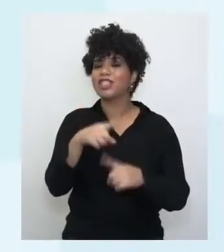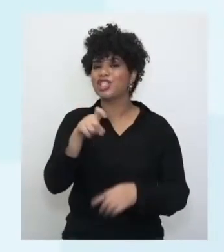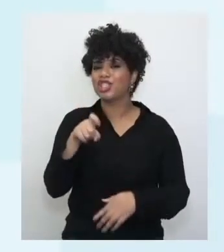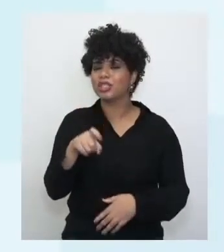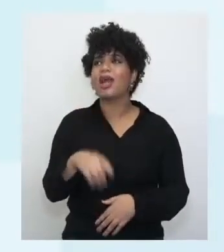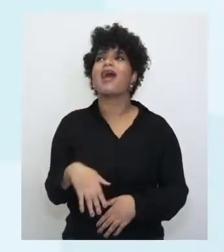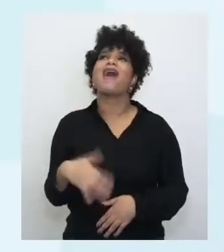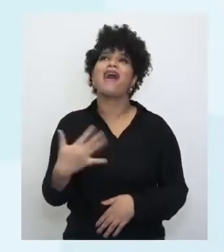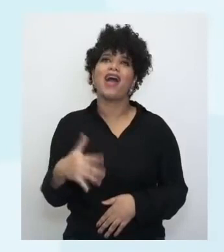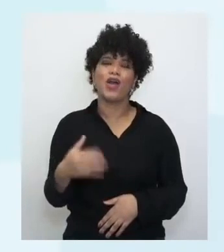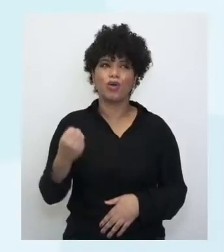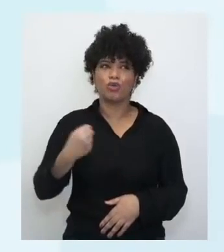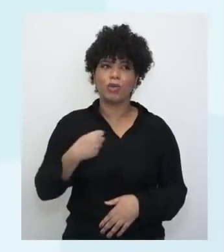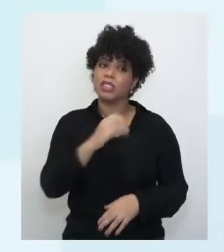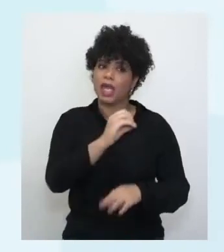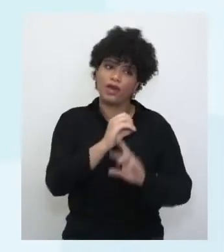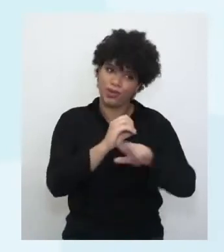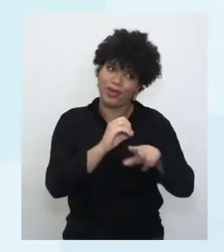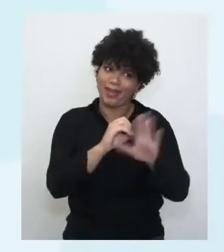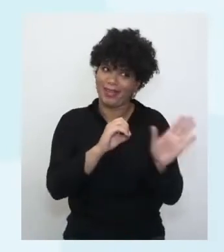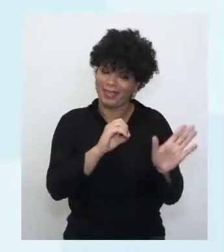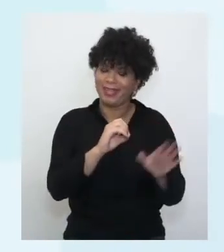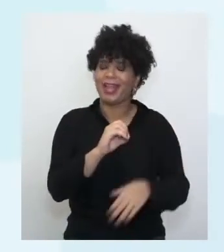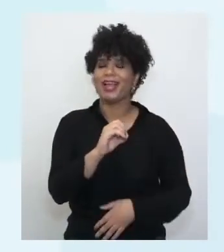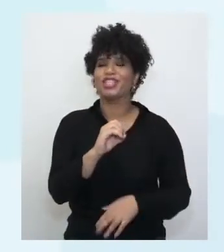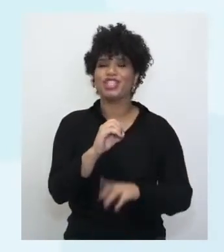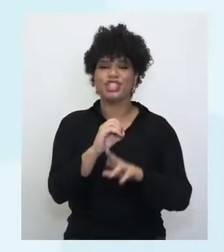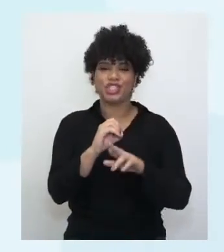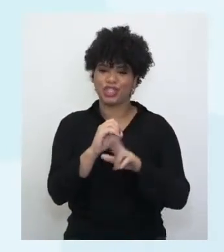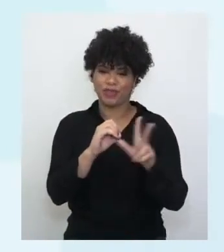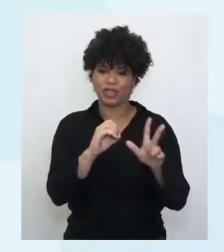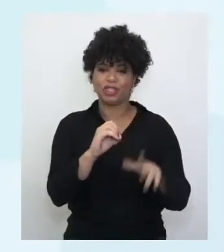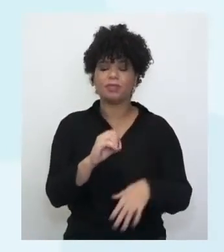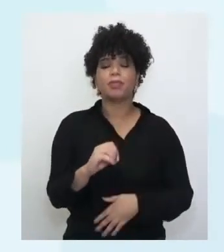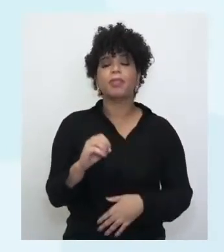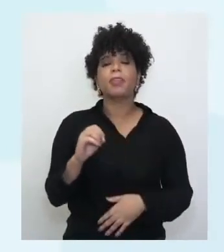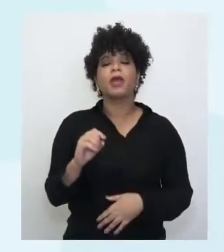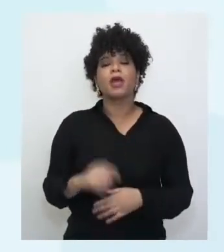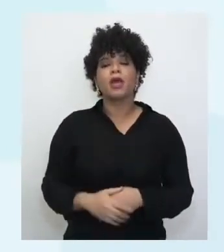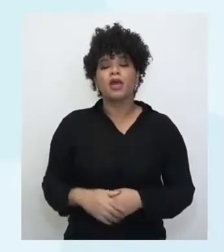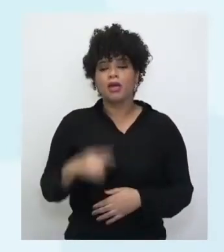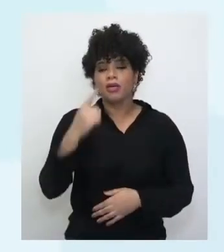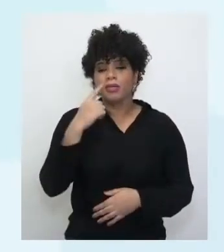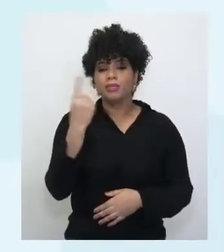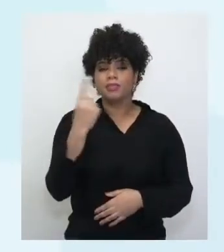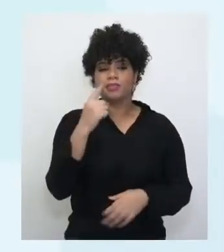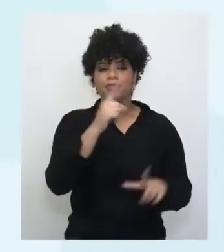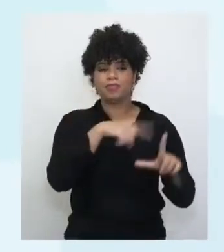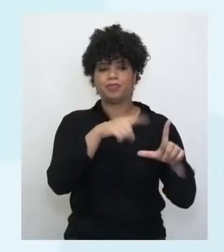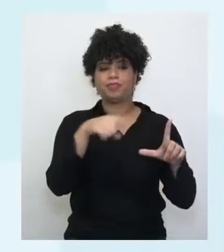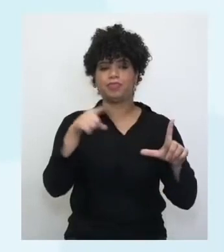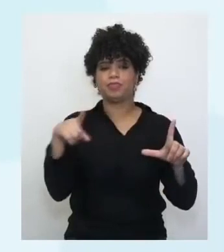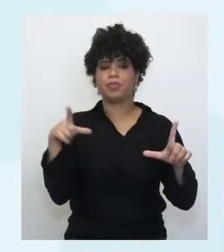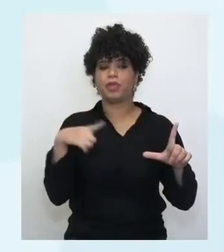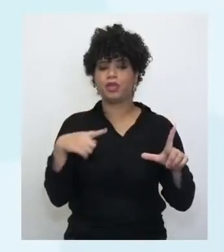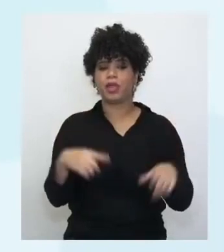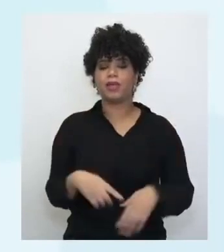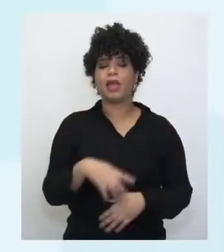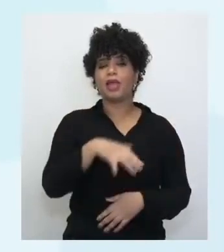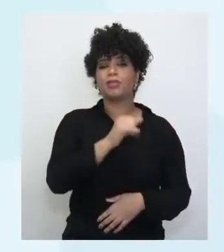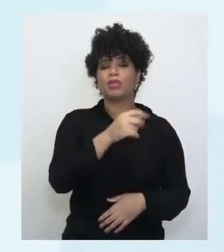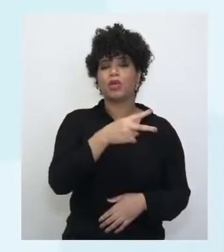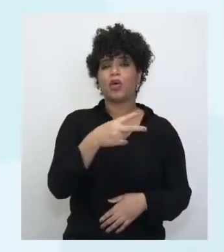um número, sem ser 0, né, gente? Um número real diferente de 0 vezes o x. Então, olha o primeiro gráfico. Representa y igual